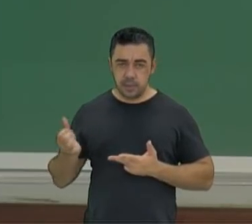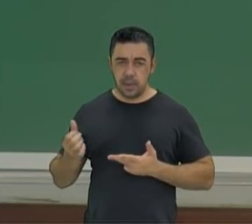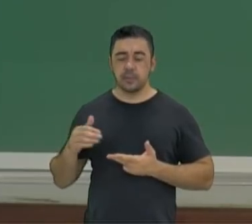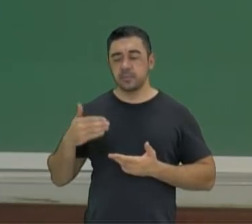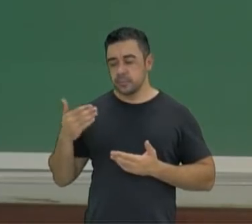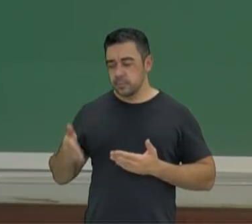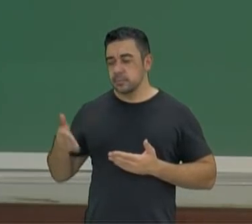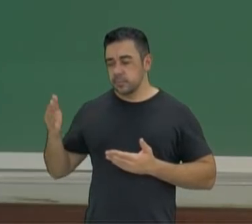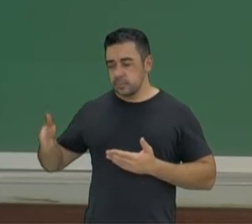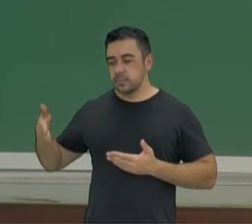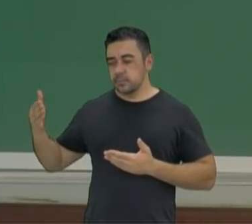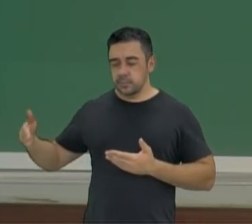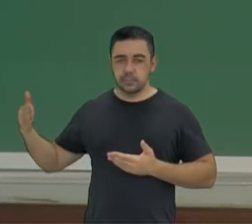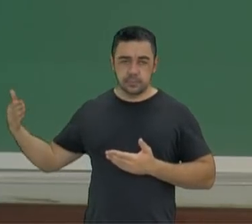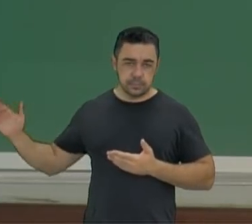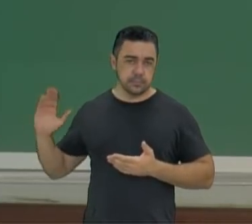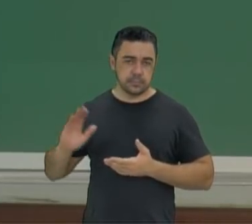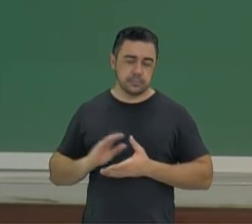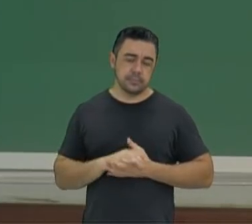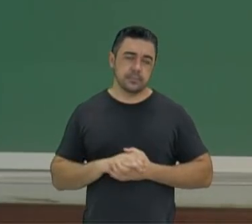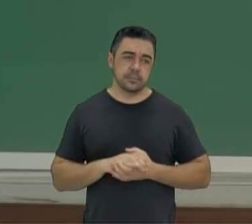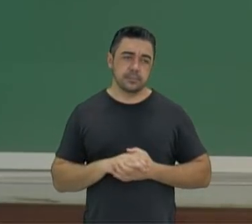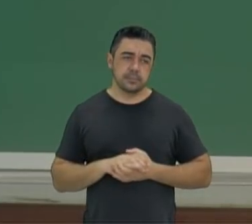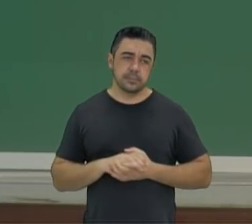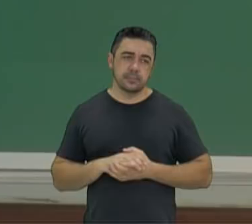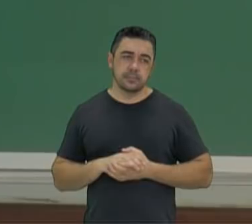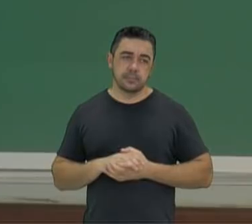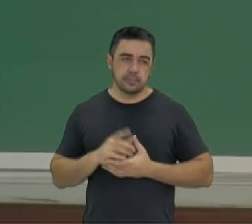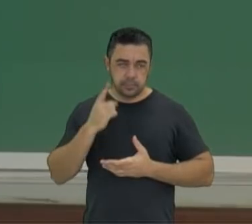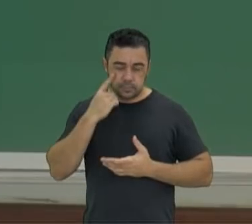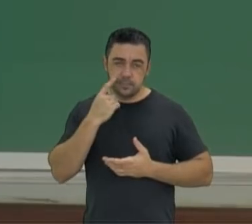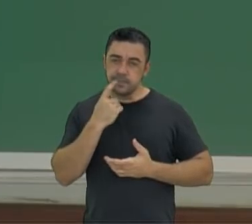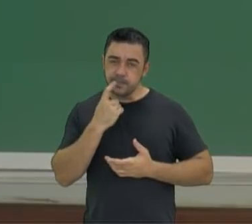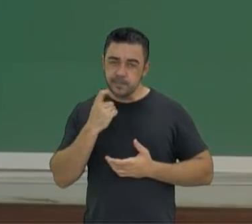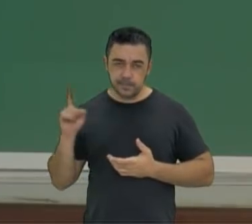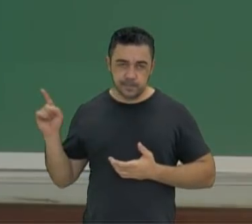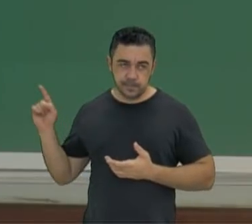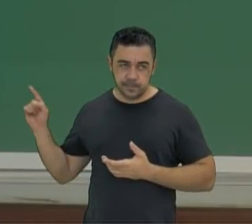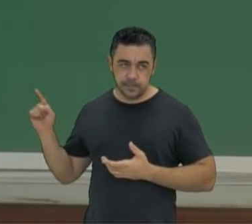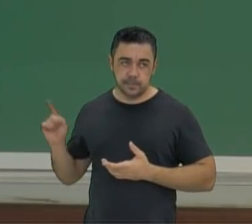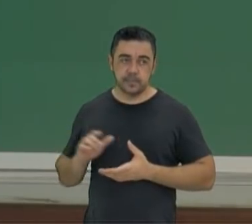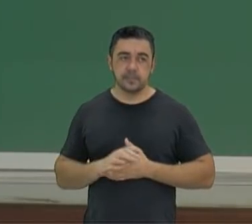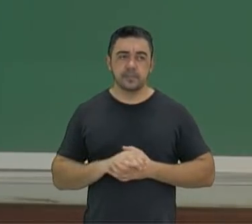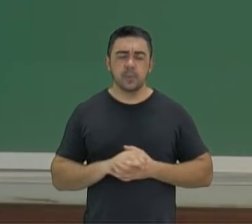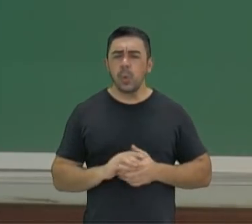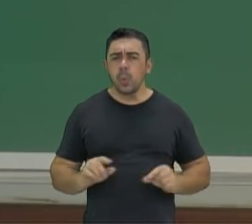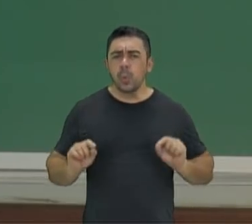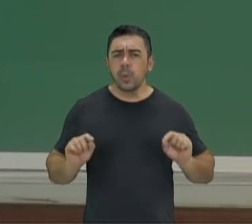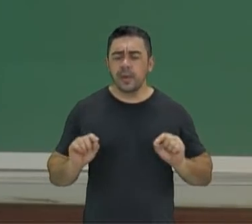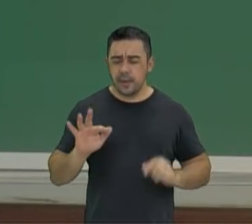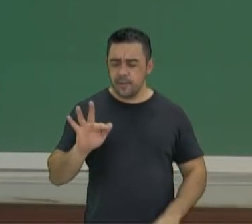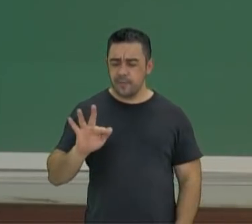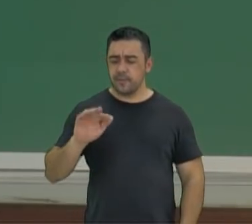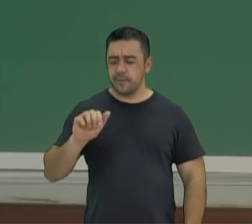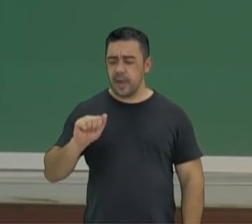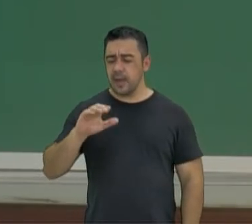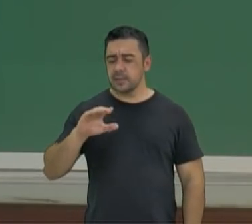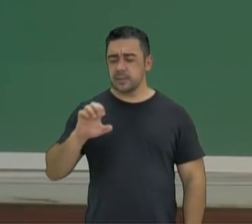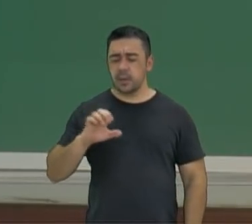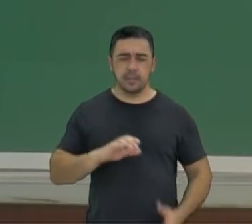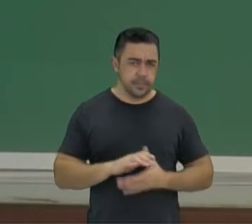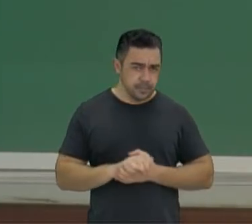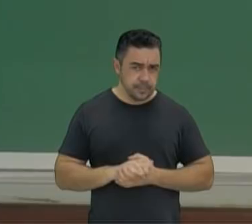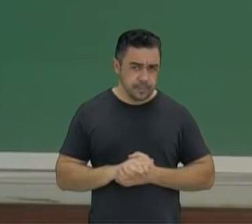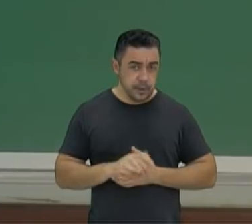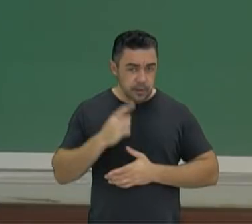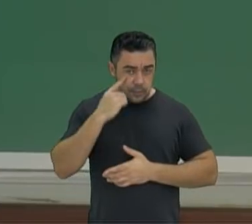assim por diante. Tudo bem? Olha lá, a professora destacou aqui as bases. O que são faces? Bom, a